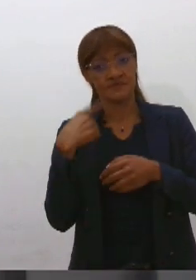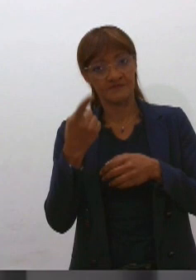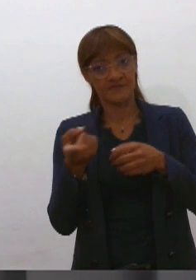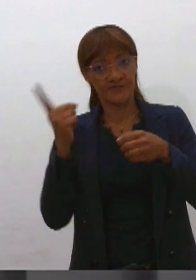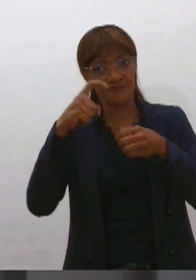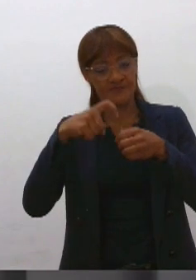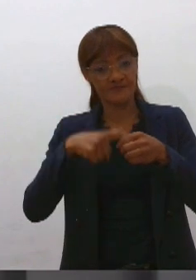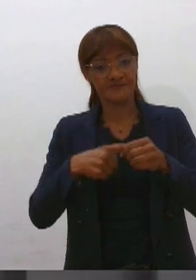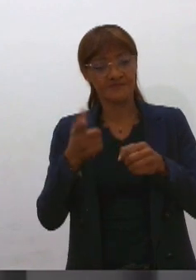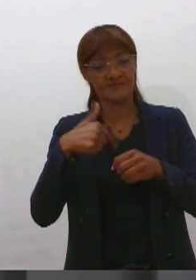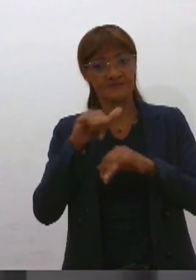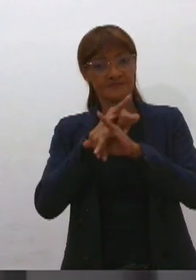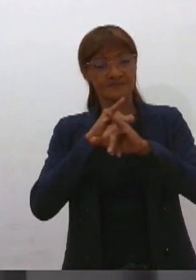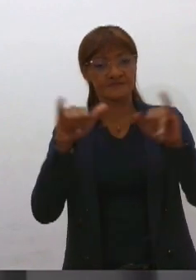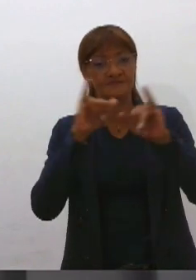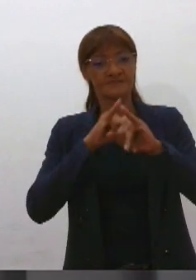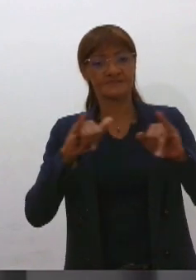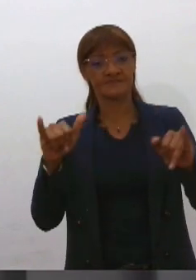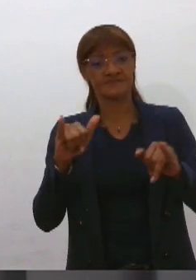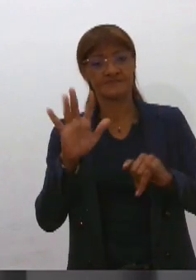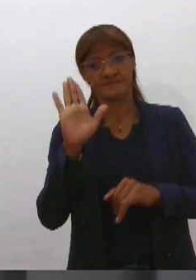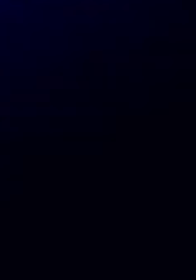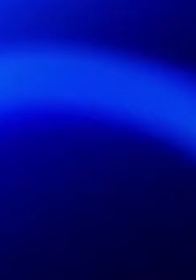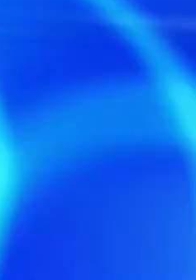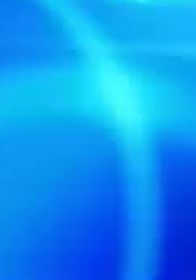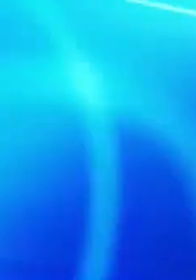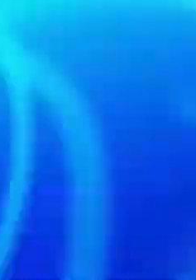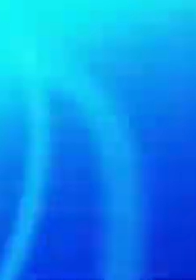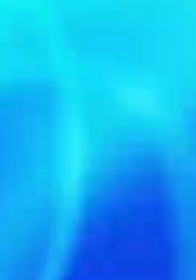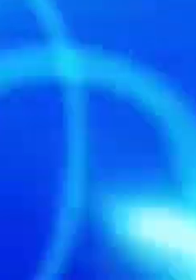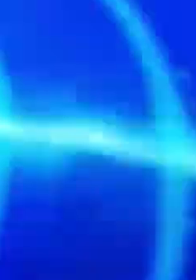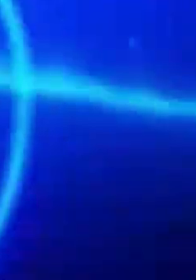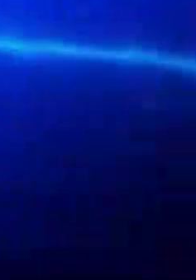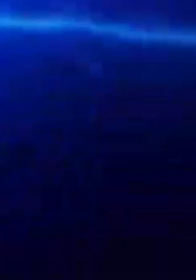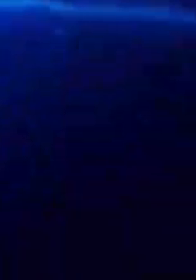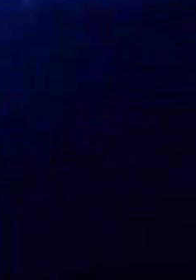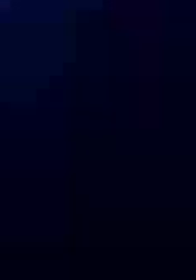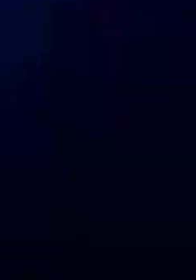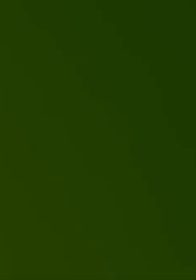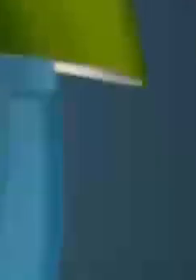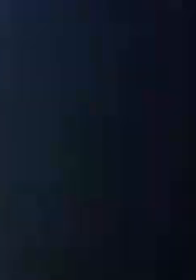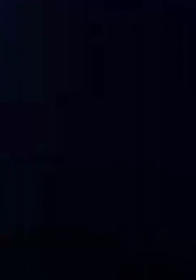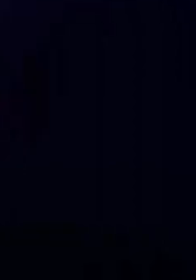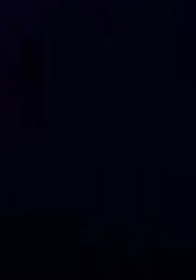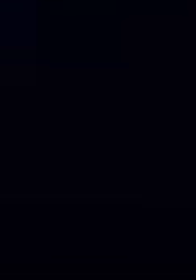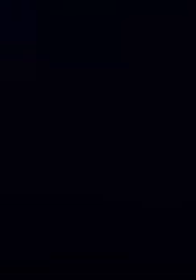voltaremos com mais informações. Até lá!